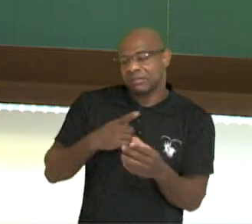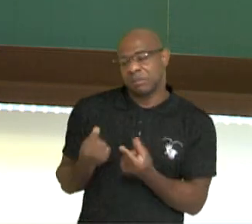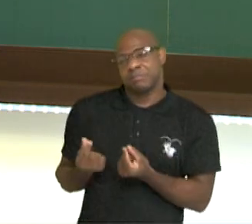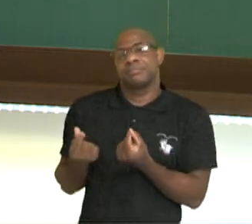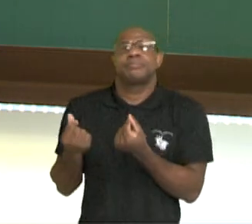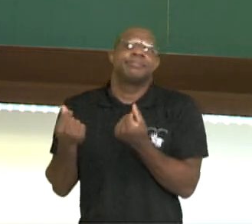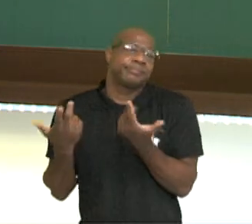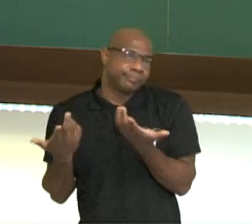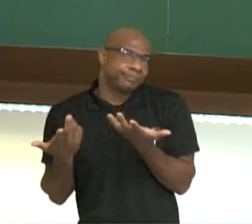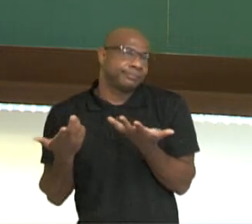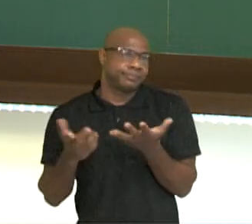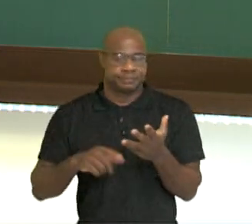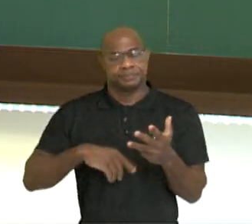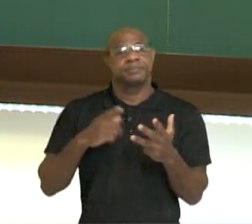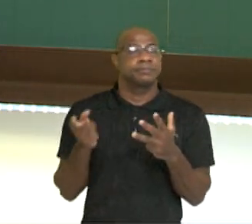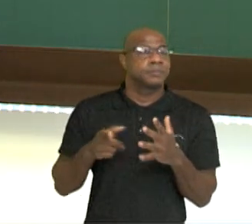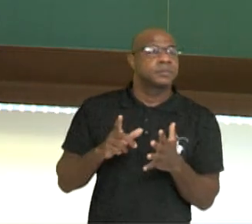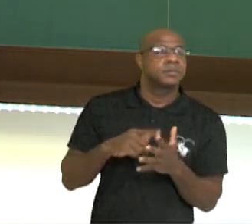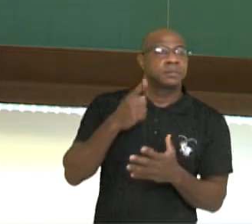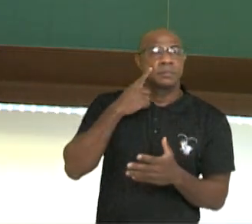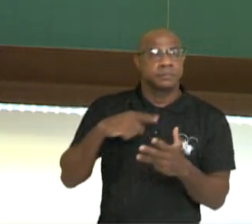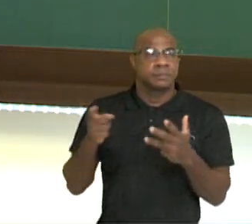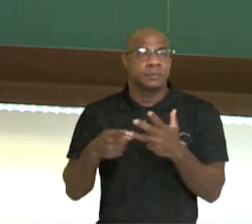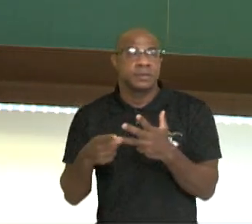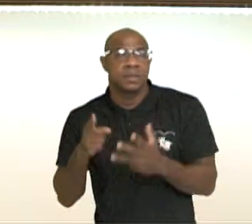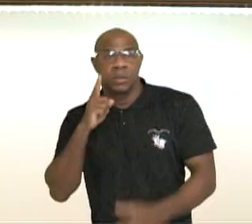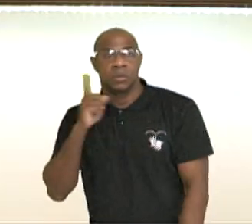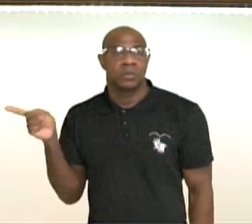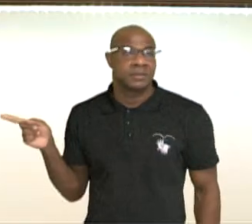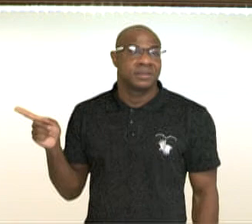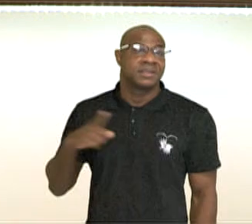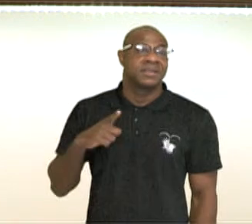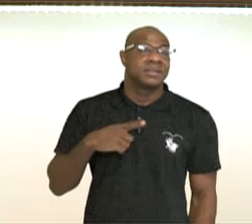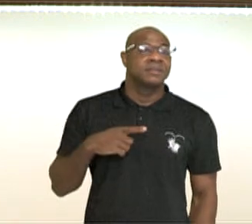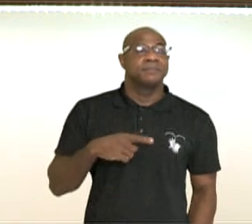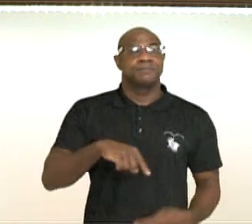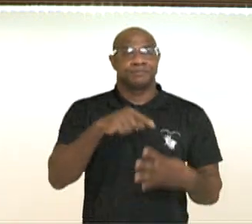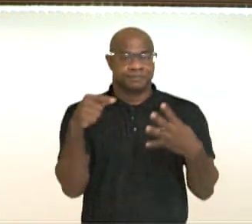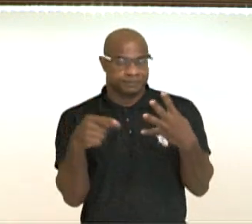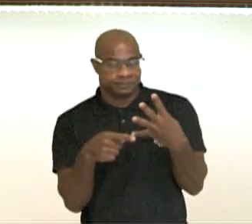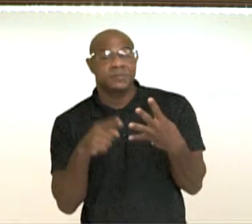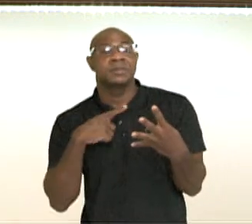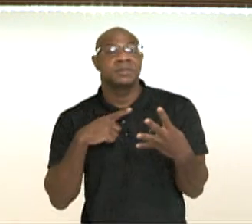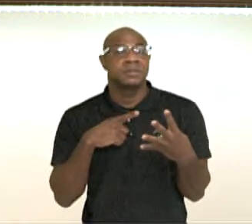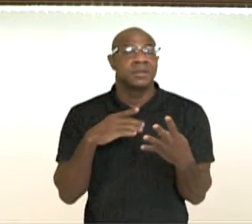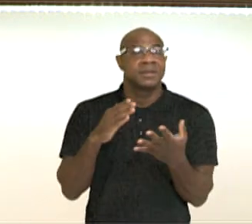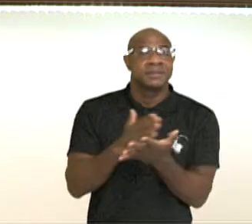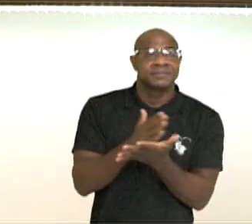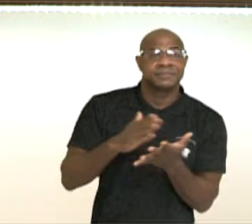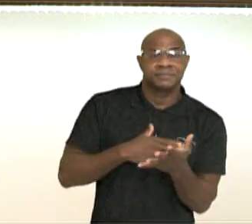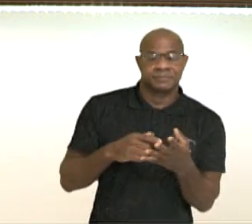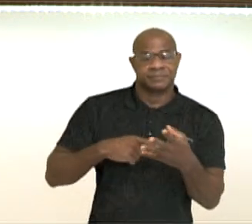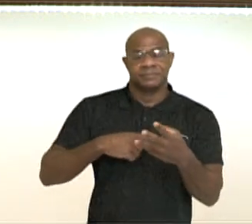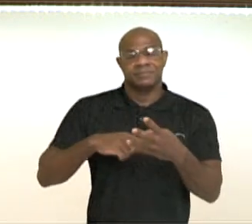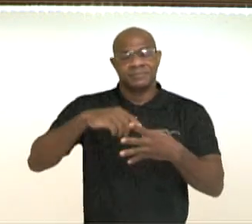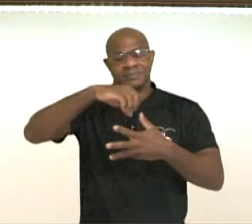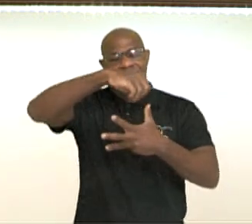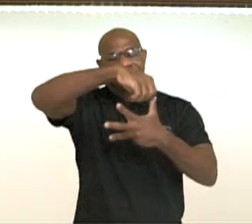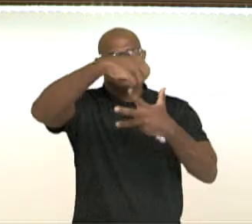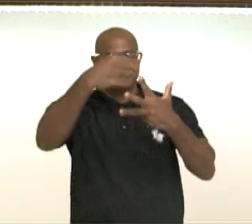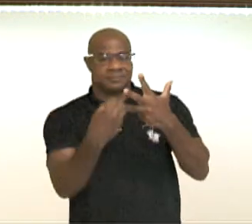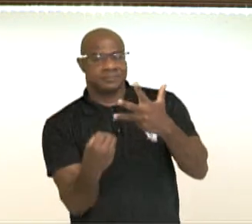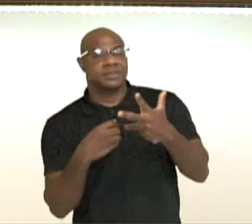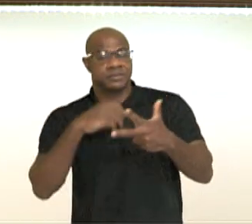econômicos maiores poderiam votar, e existia uma divisão dos 4 poderes. Isso mesmo, aqui no Brasil a gente tinha, nessa